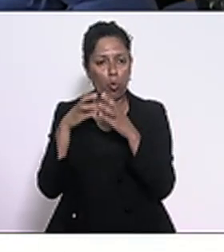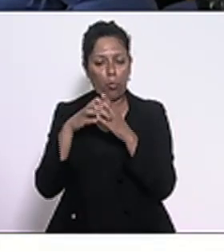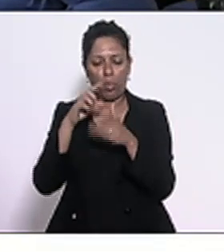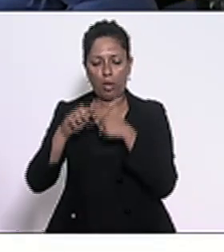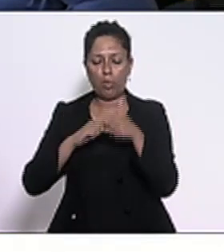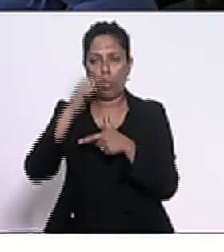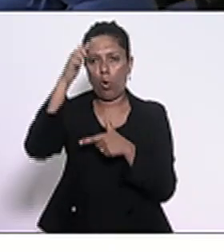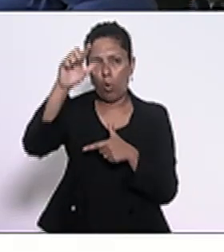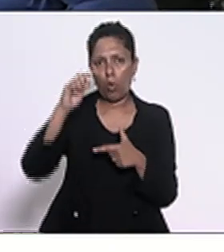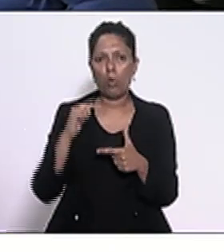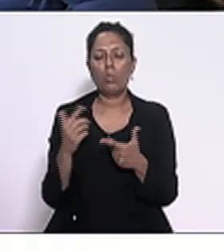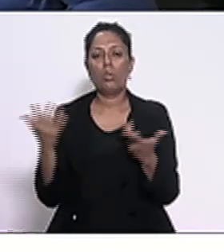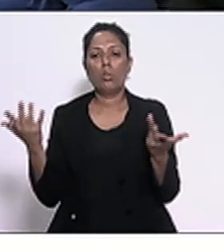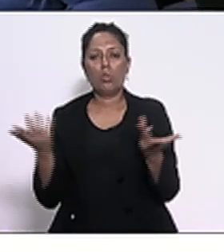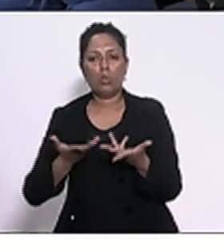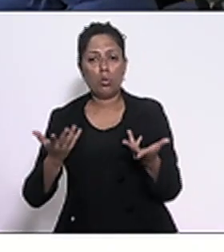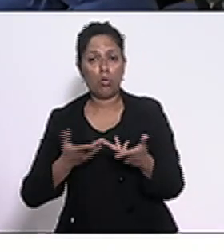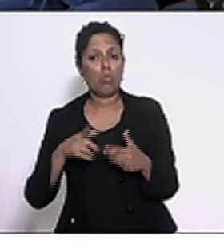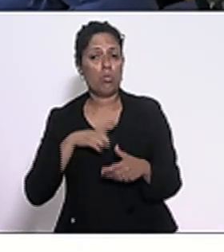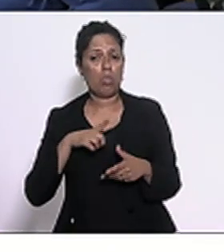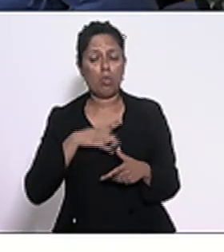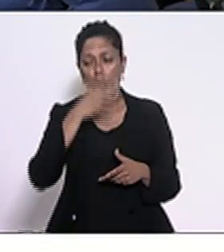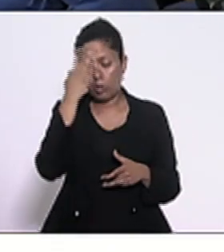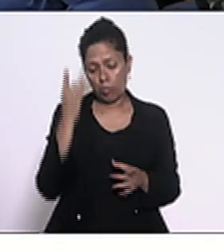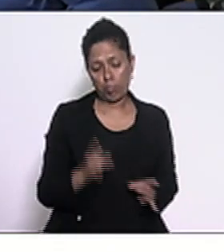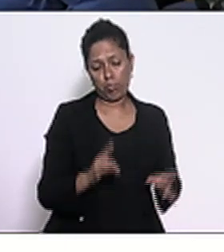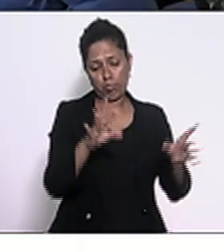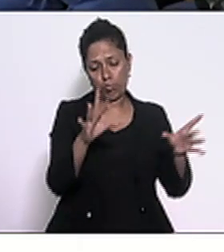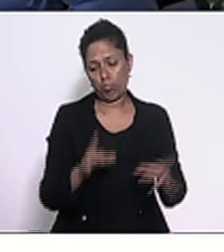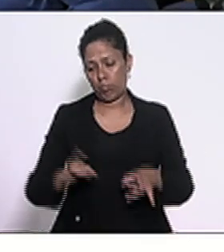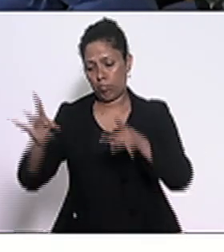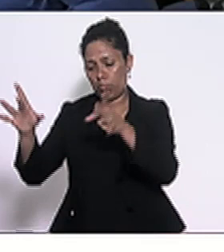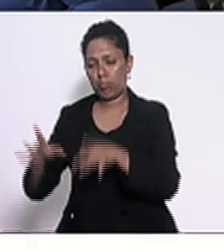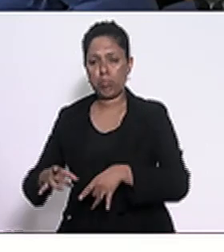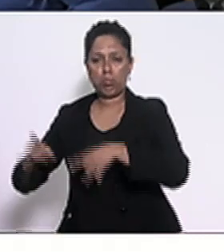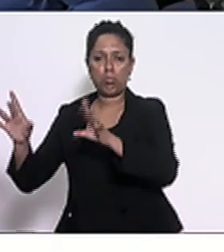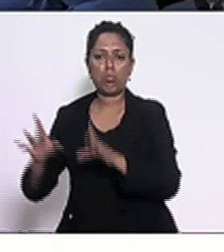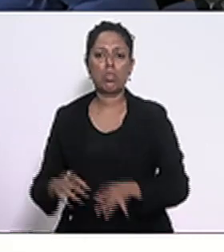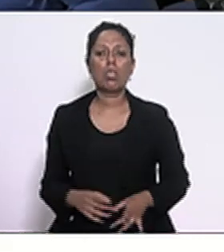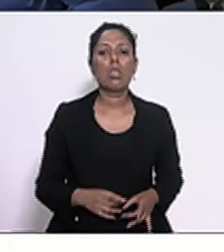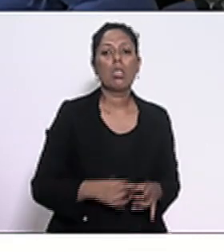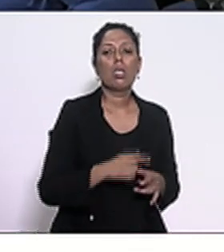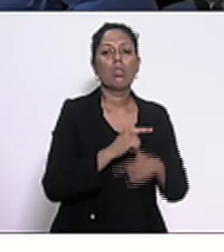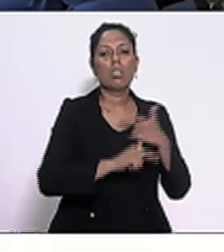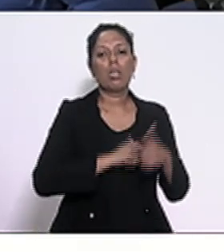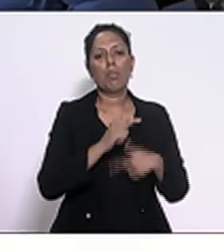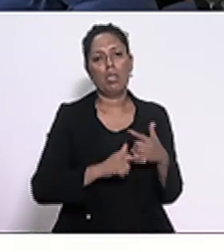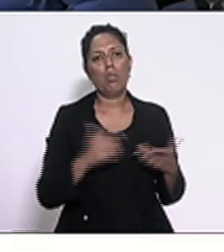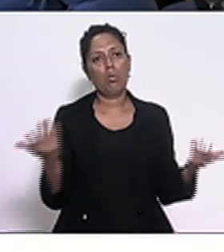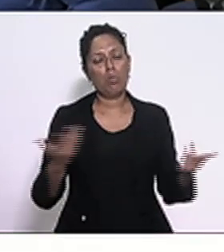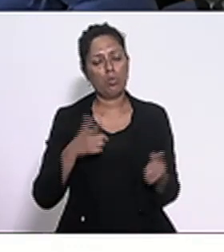enfim, todo esse número que está saindo, né? Dos 15 que já saíram. Então, hoje,